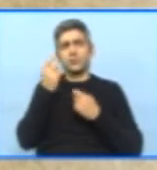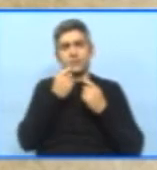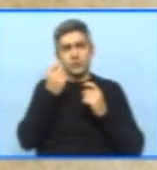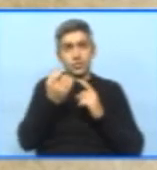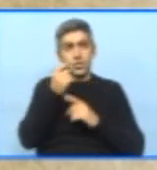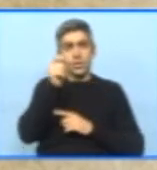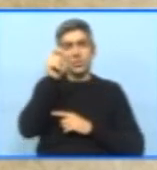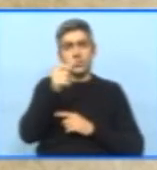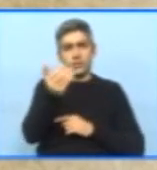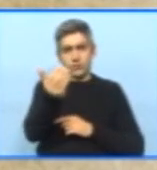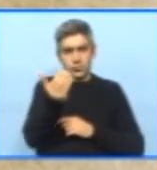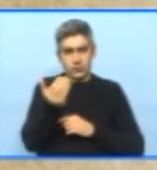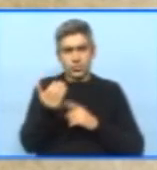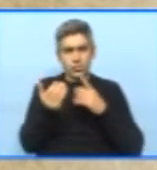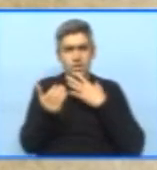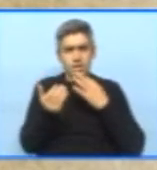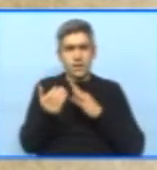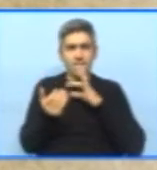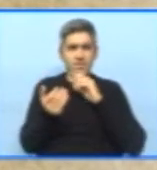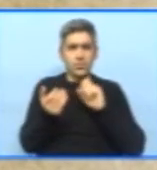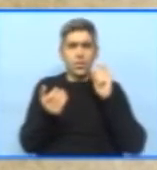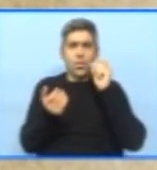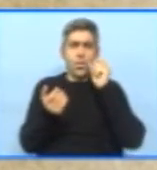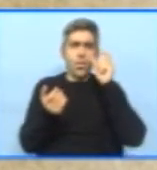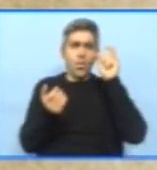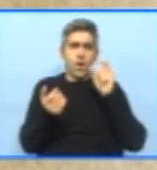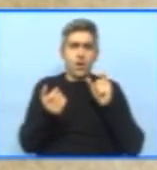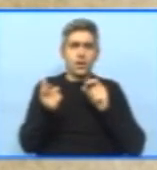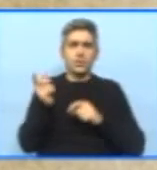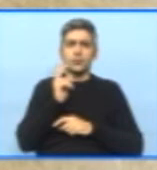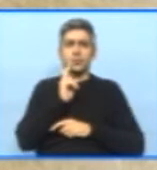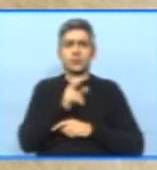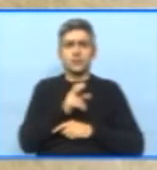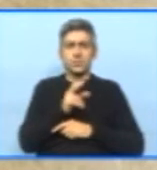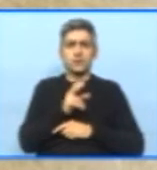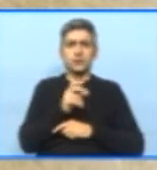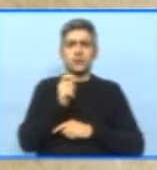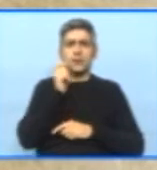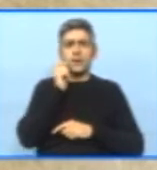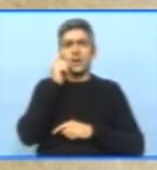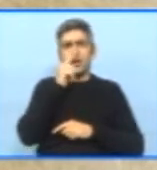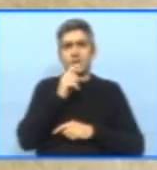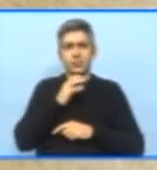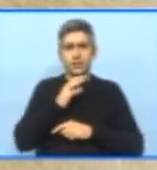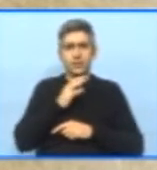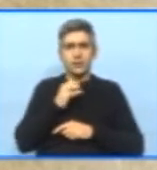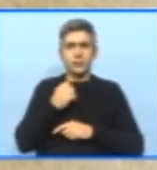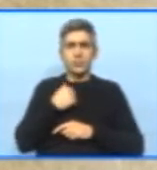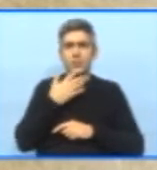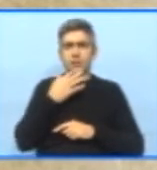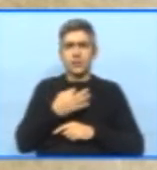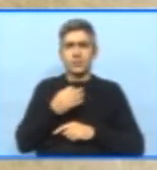disse-lhe: tu acreditas no Filho do Homem? Ele respondeu-lhe: quem é, Senhor, para que eu acredite